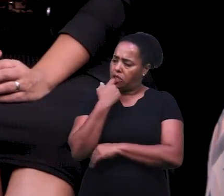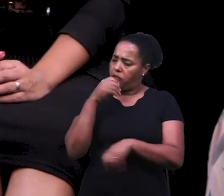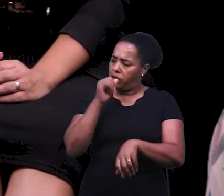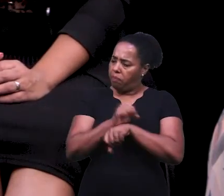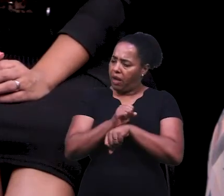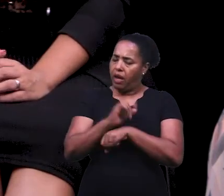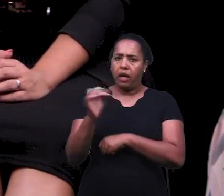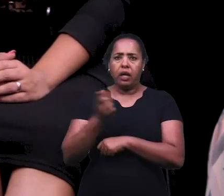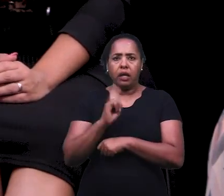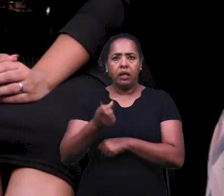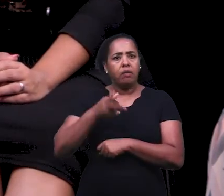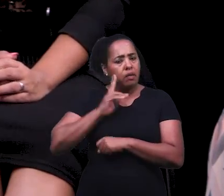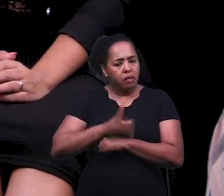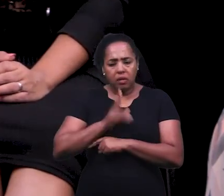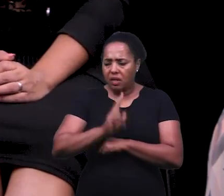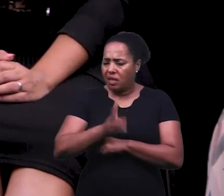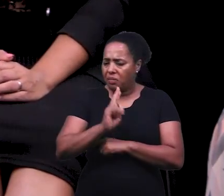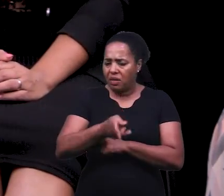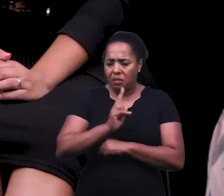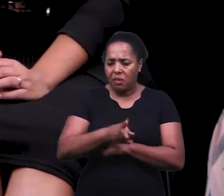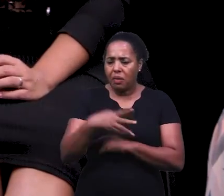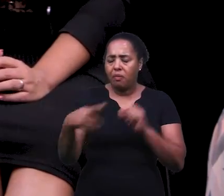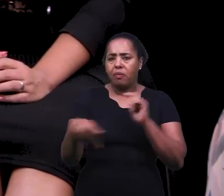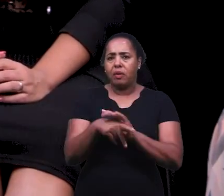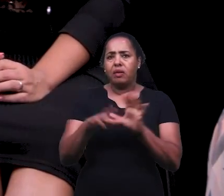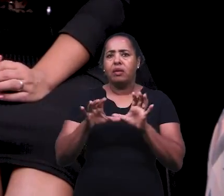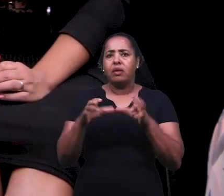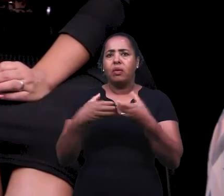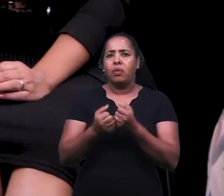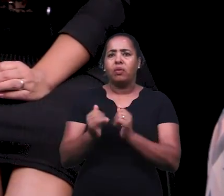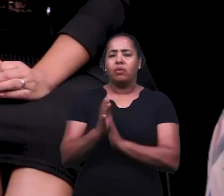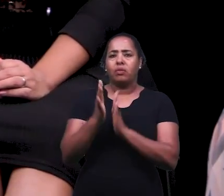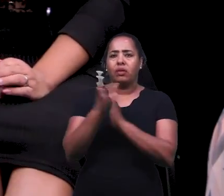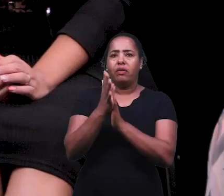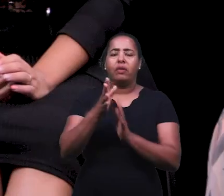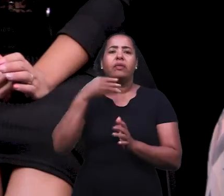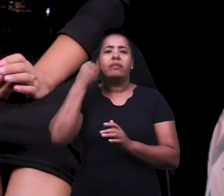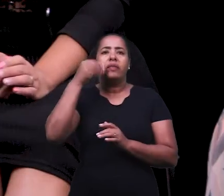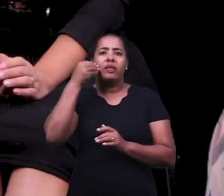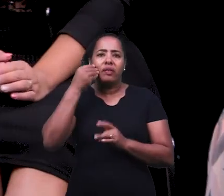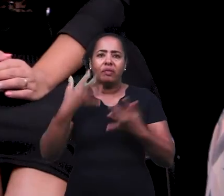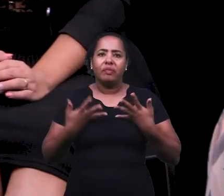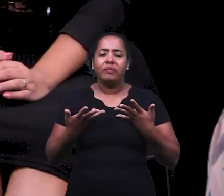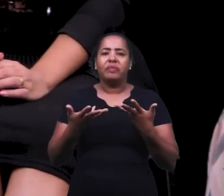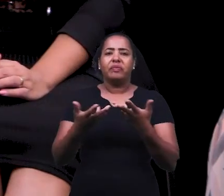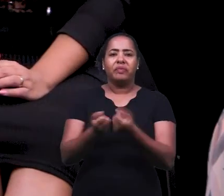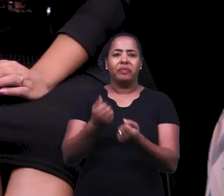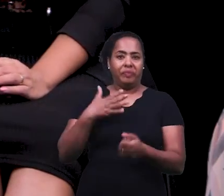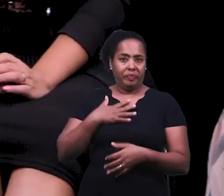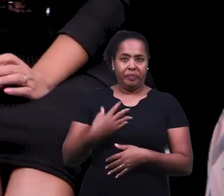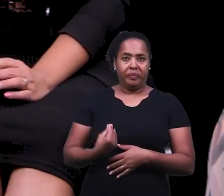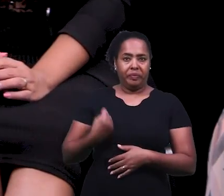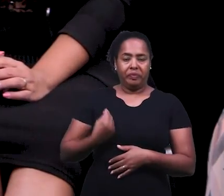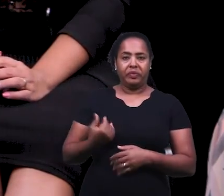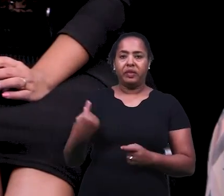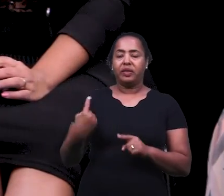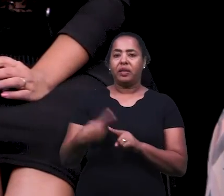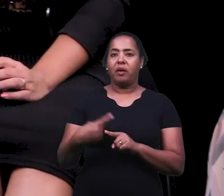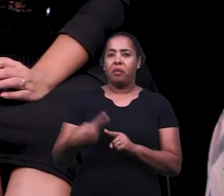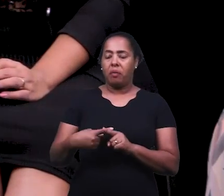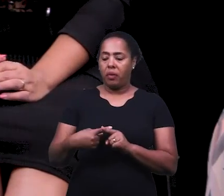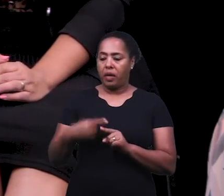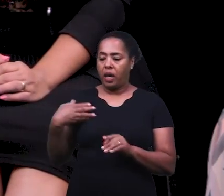me lembro de ter ficado sem cantar na igreja, no grupo de louvor, sempre fiz parte. E uma